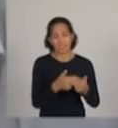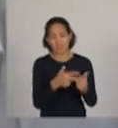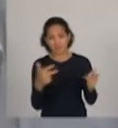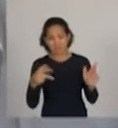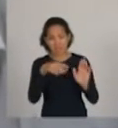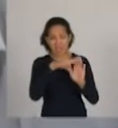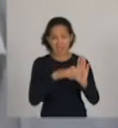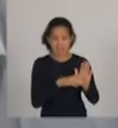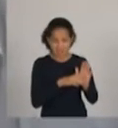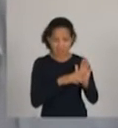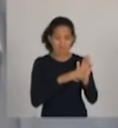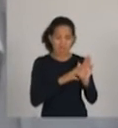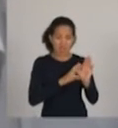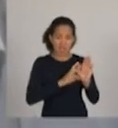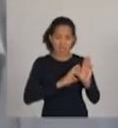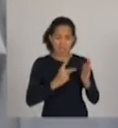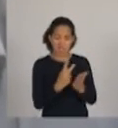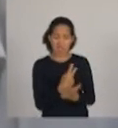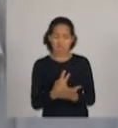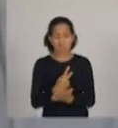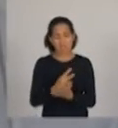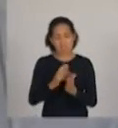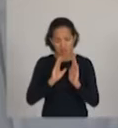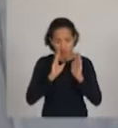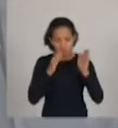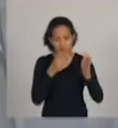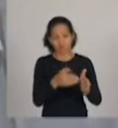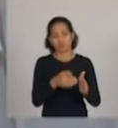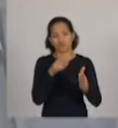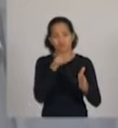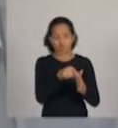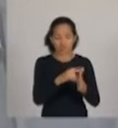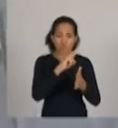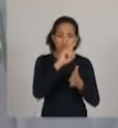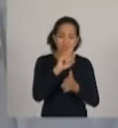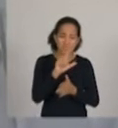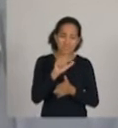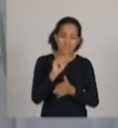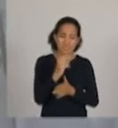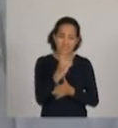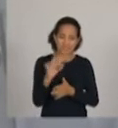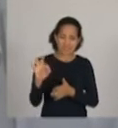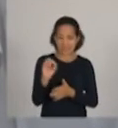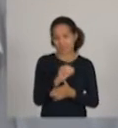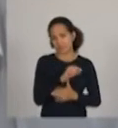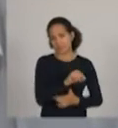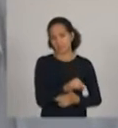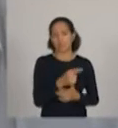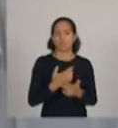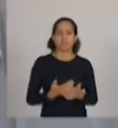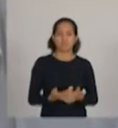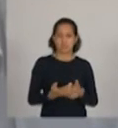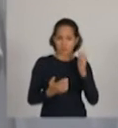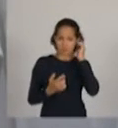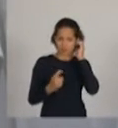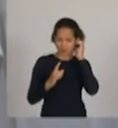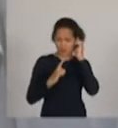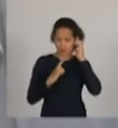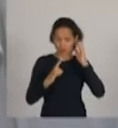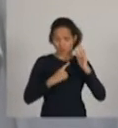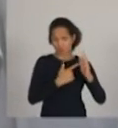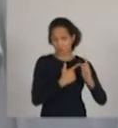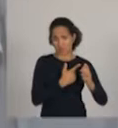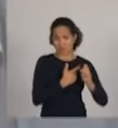no processo de licitação, direcionamento de licitação, acerto prévio entre licitantes e agentes